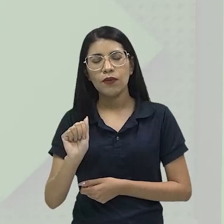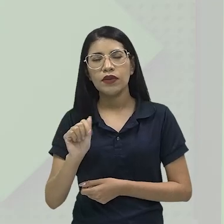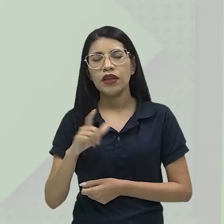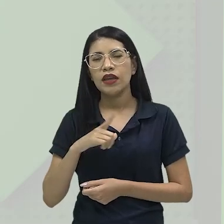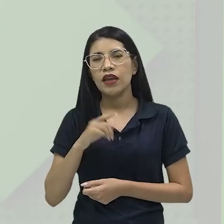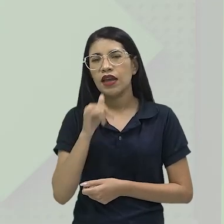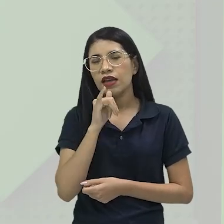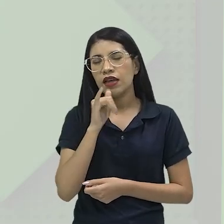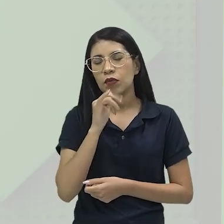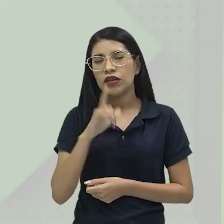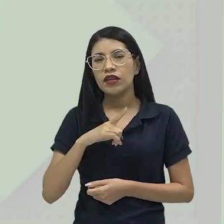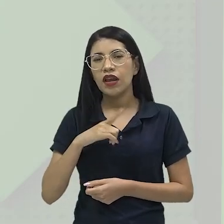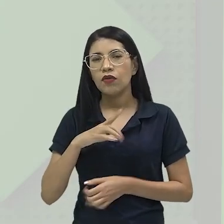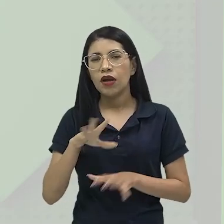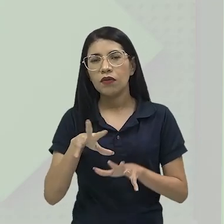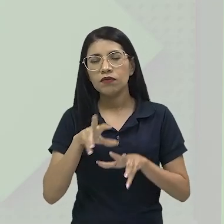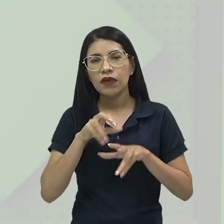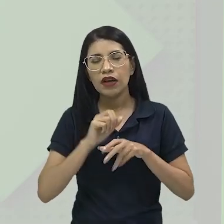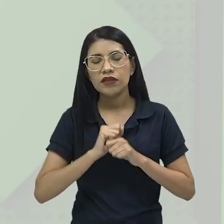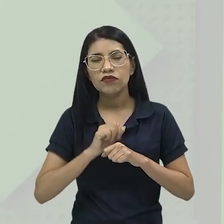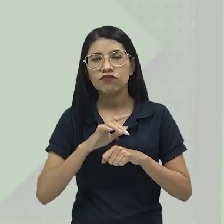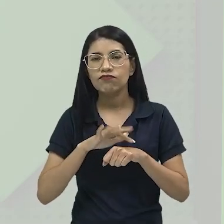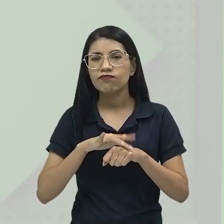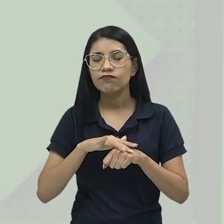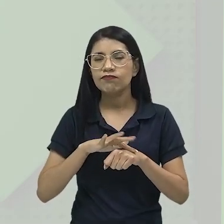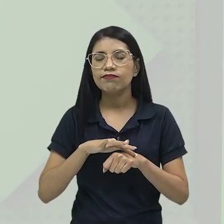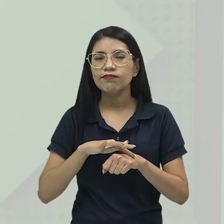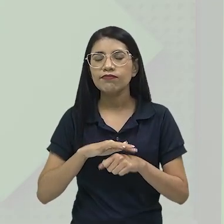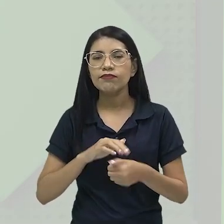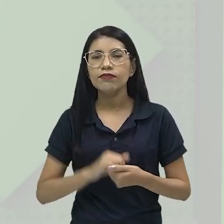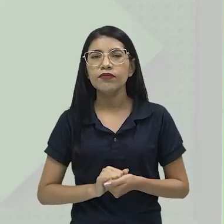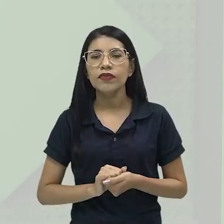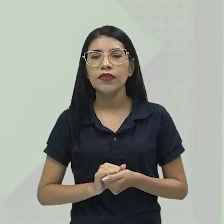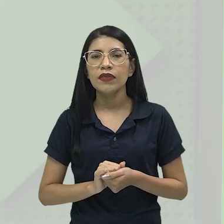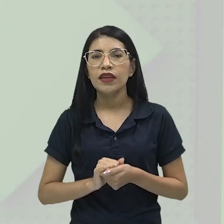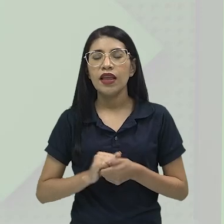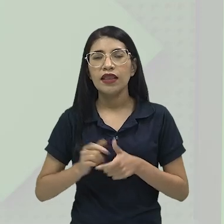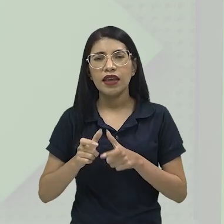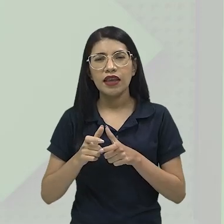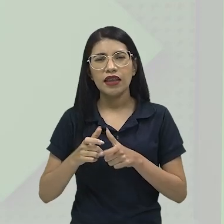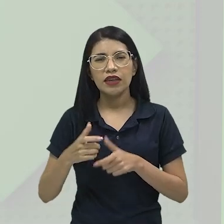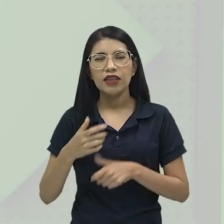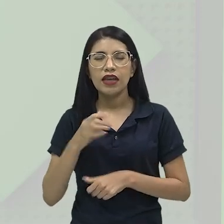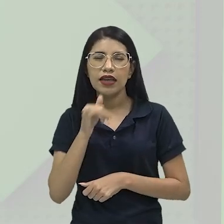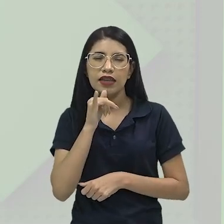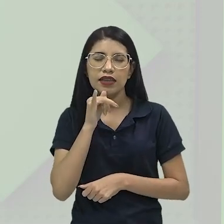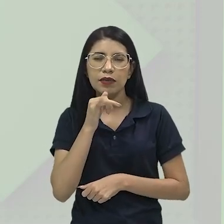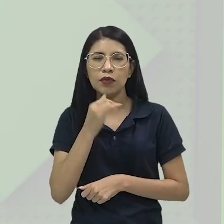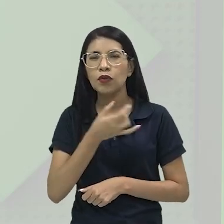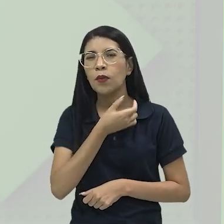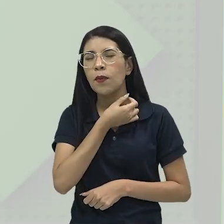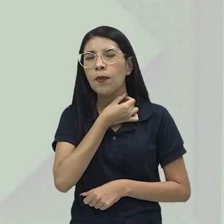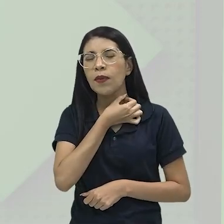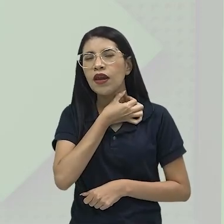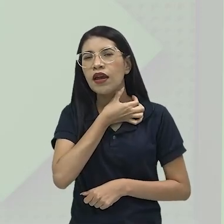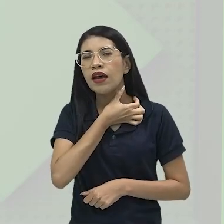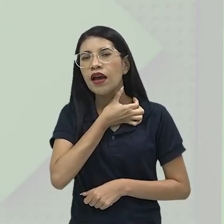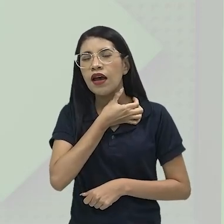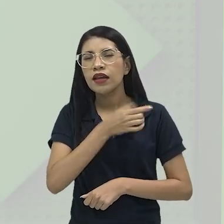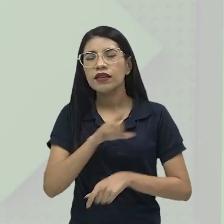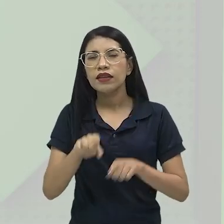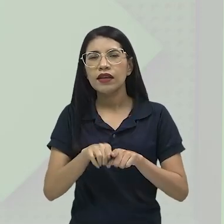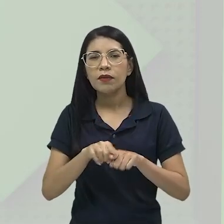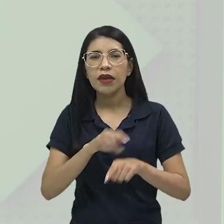de infecção no nosso corpo, essas partes elas aumentam de tamanho. Então, às vezes, a pessoa,